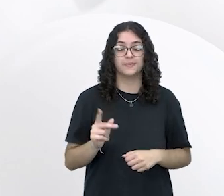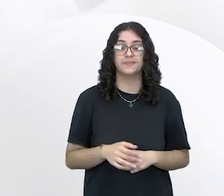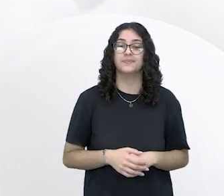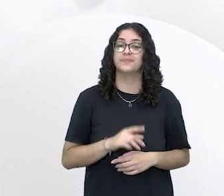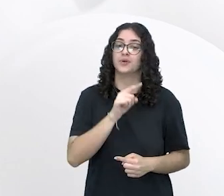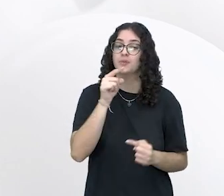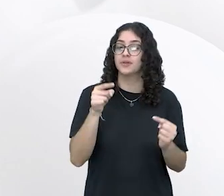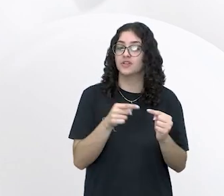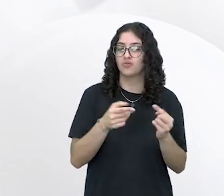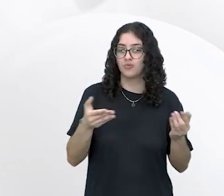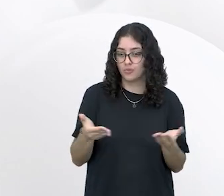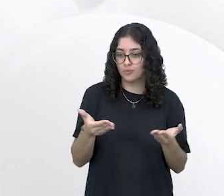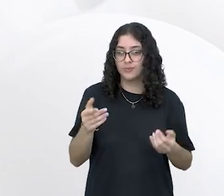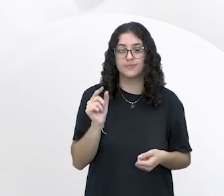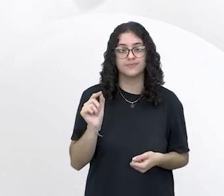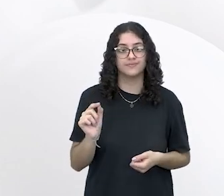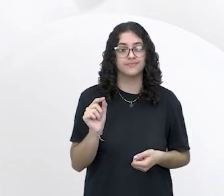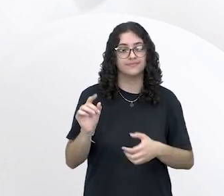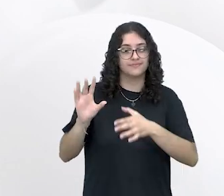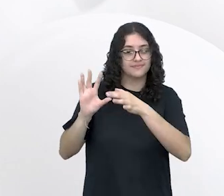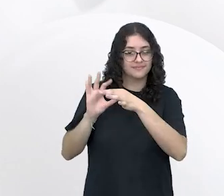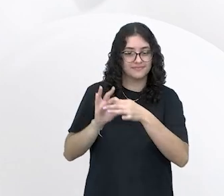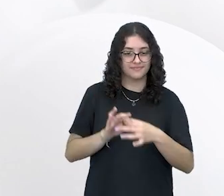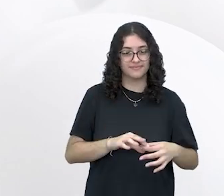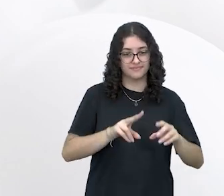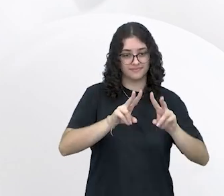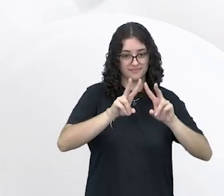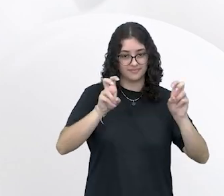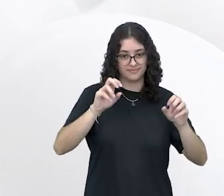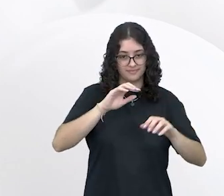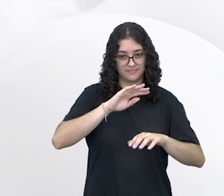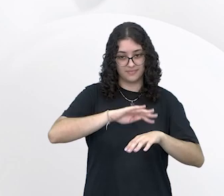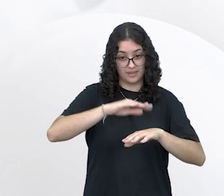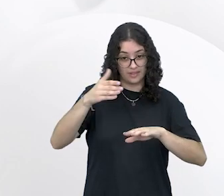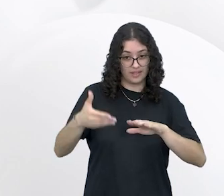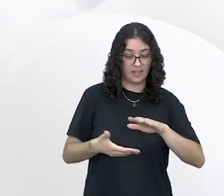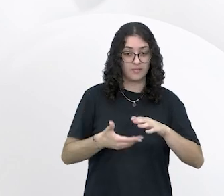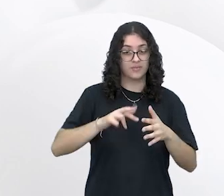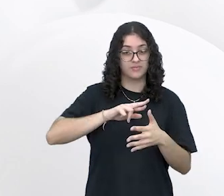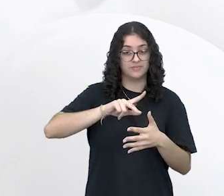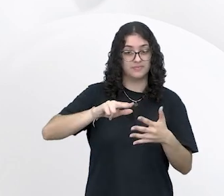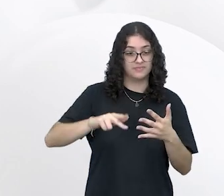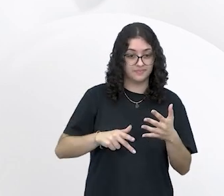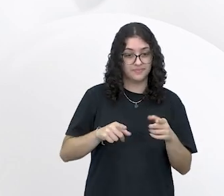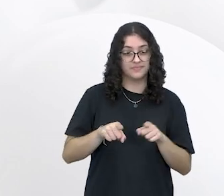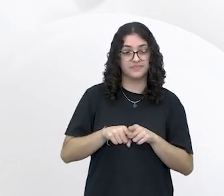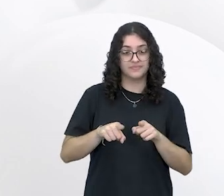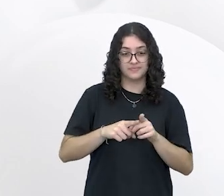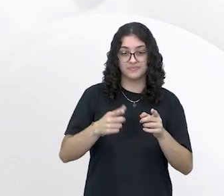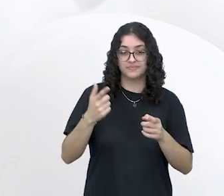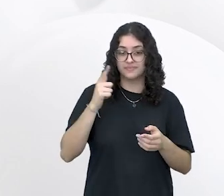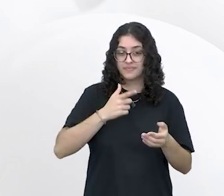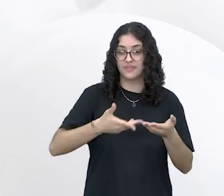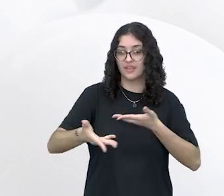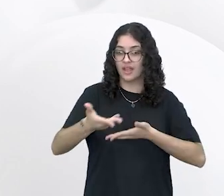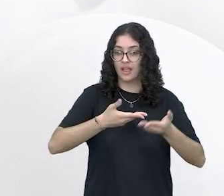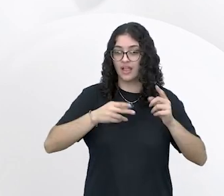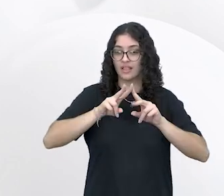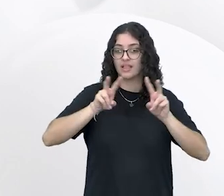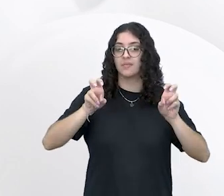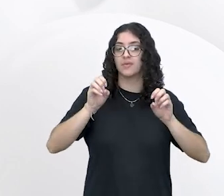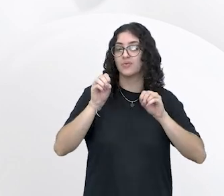nossos objetivos hoje é contextualizar os temas contemporâneos transversais, dialogar sobre o tema